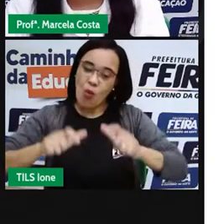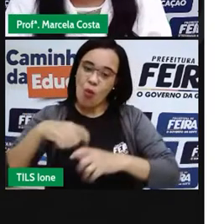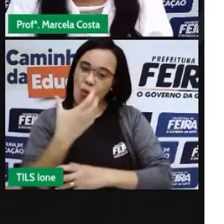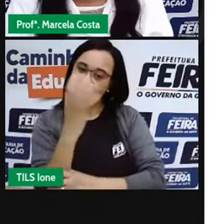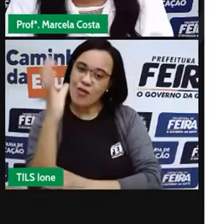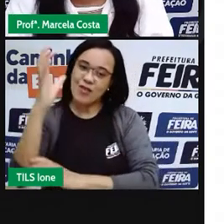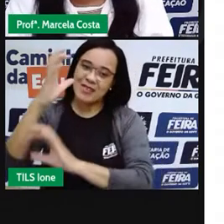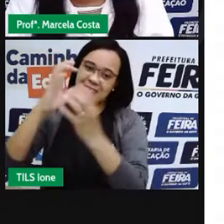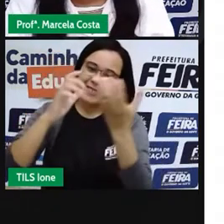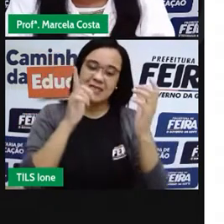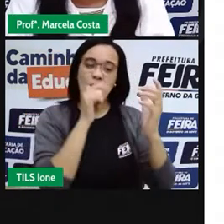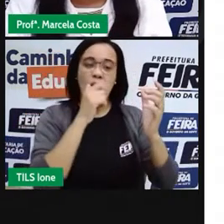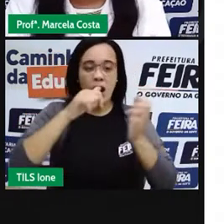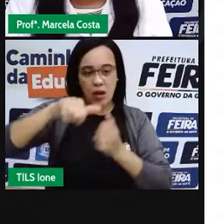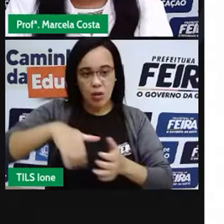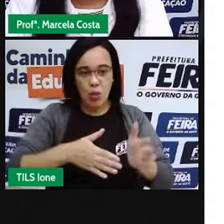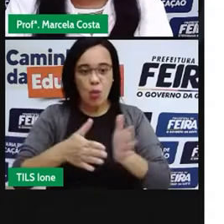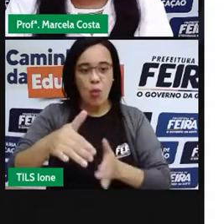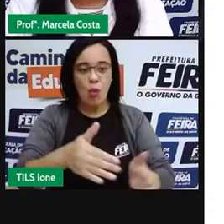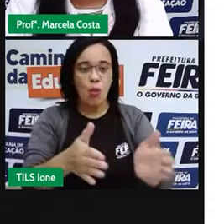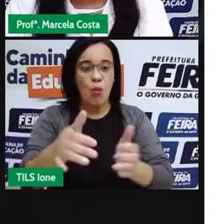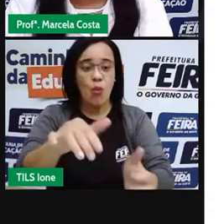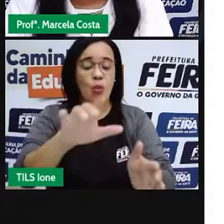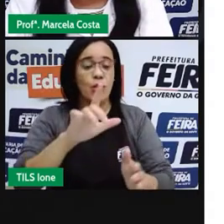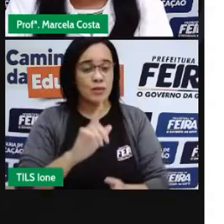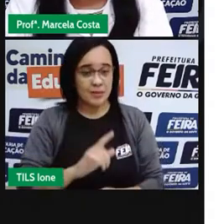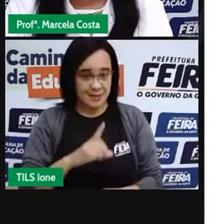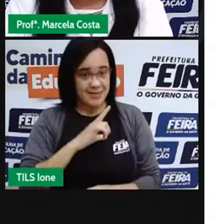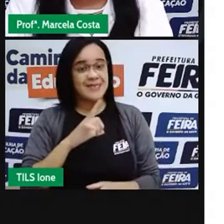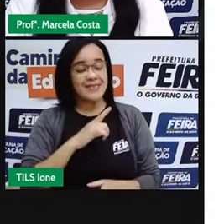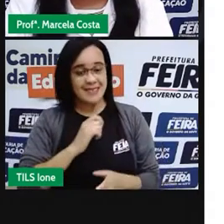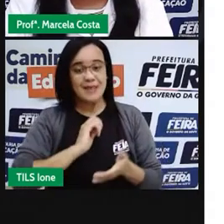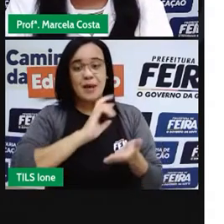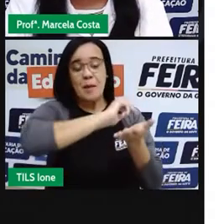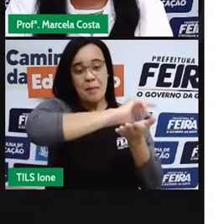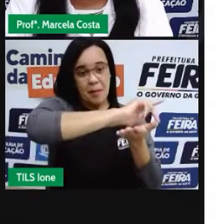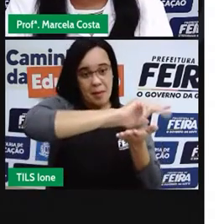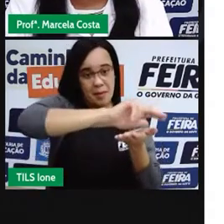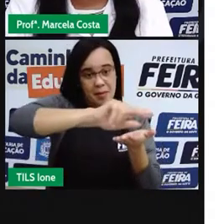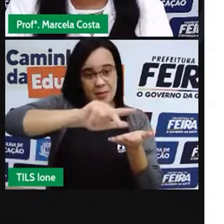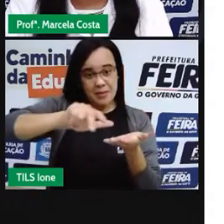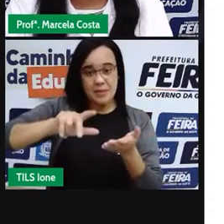floresta. E aí a gente vai ver